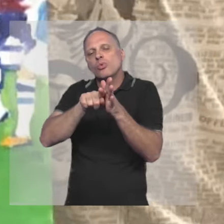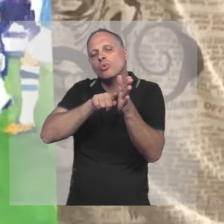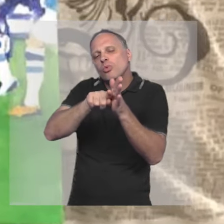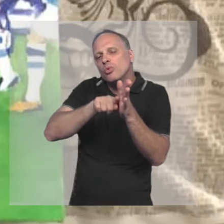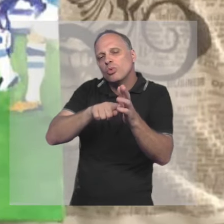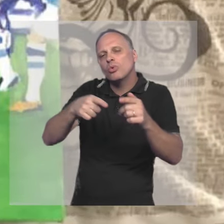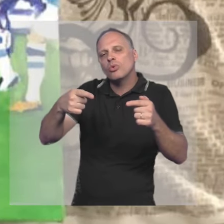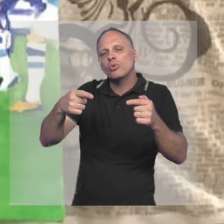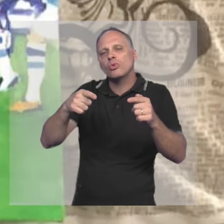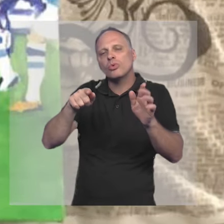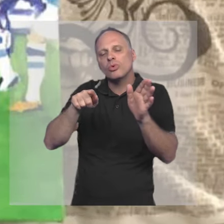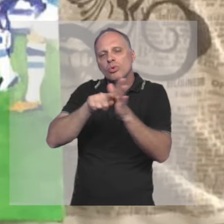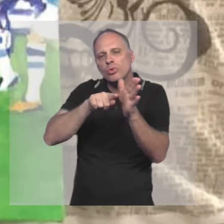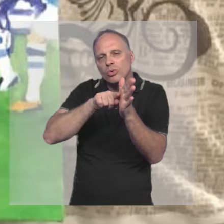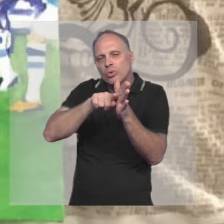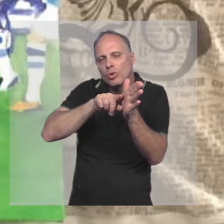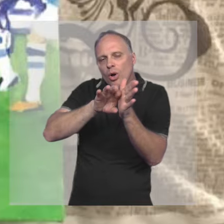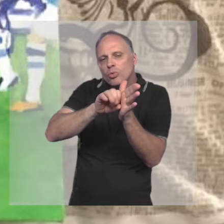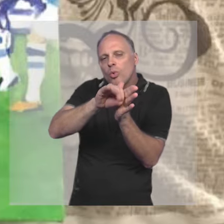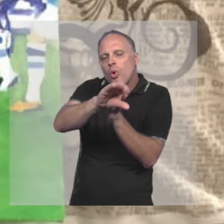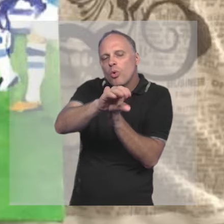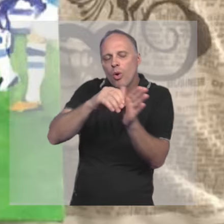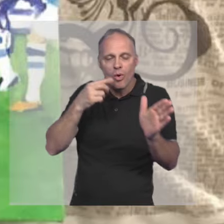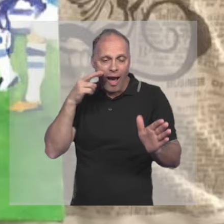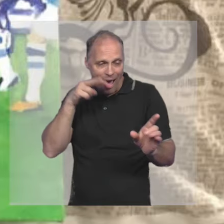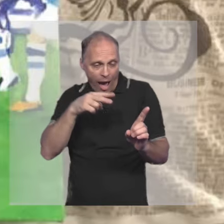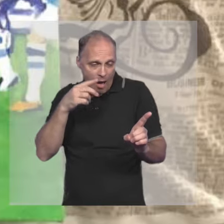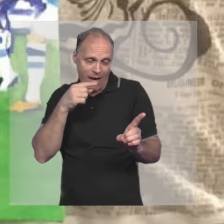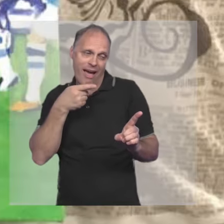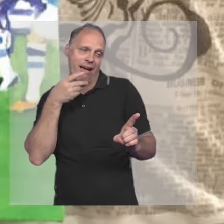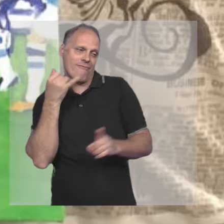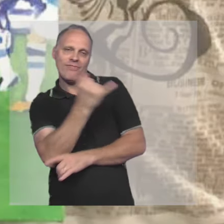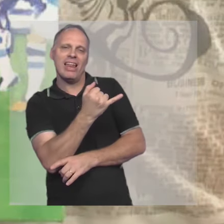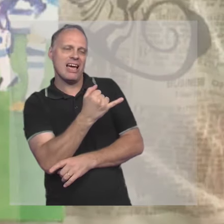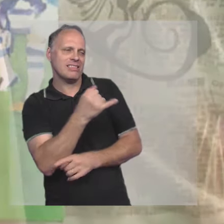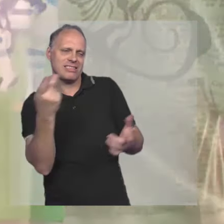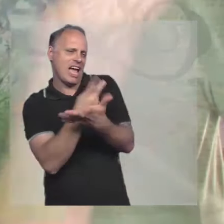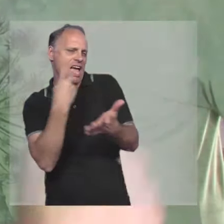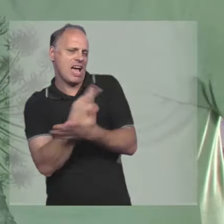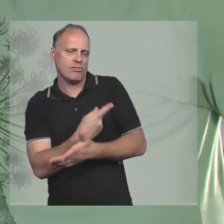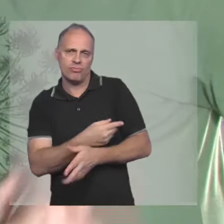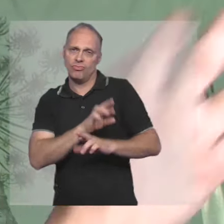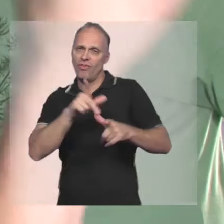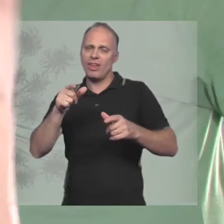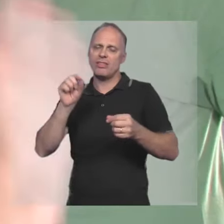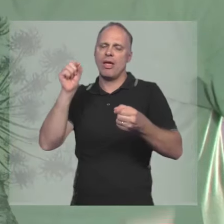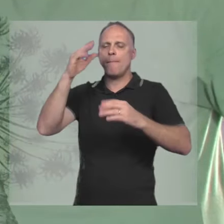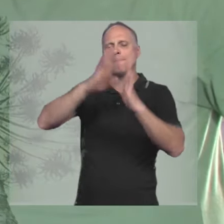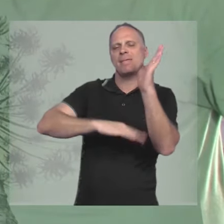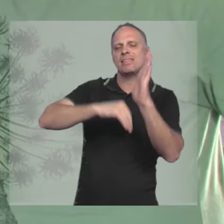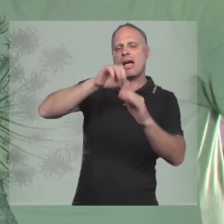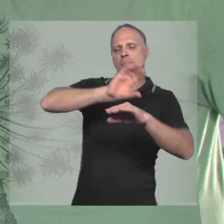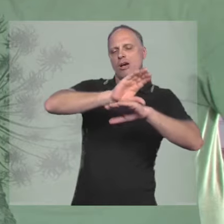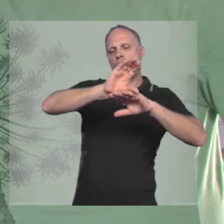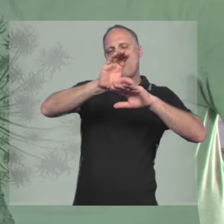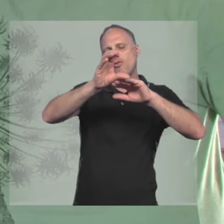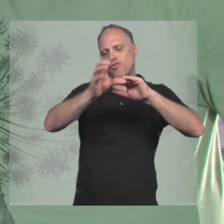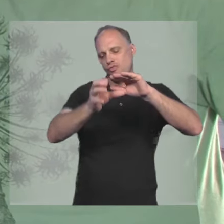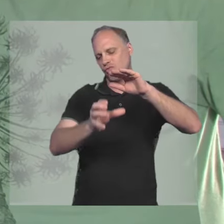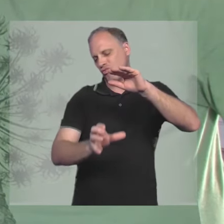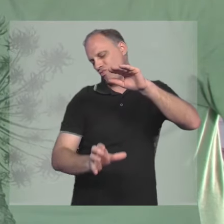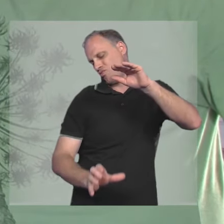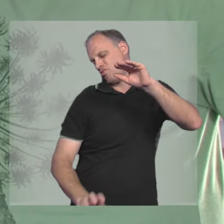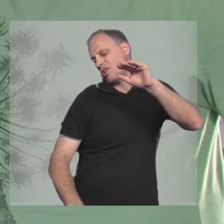Google, me corrigir. Sabe? Diferente que se eu for pintar uma cachoeira caindo de uma montanha, que